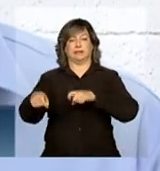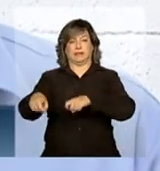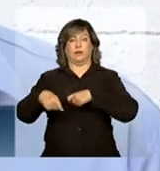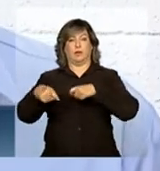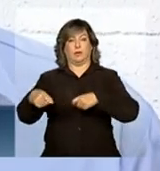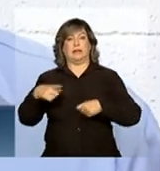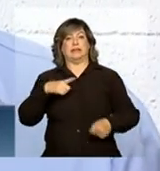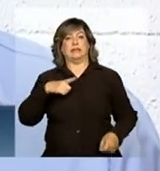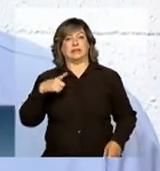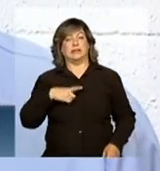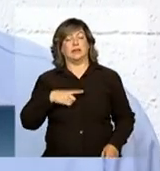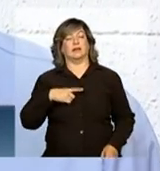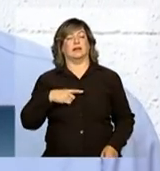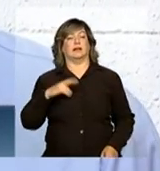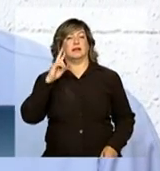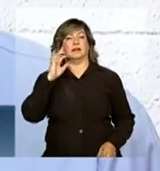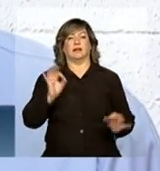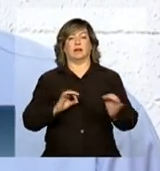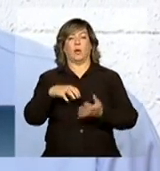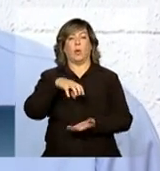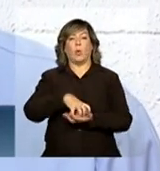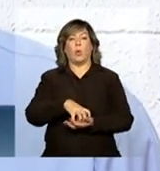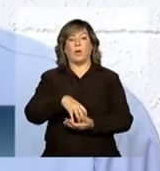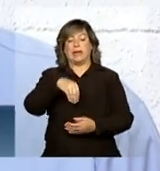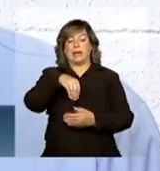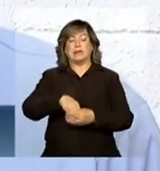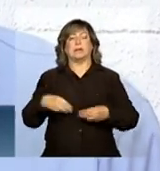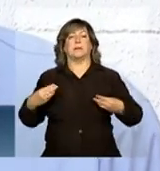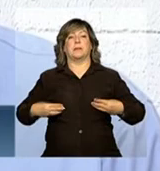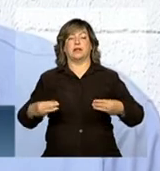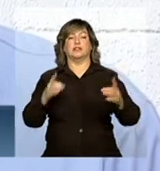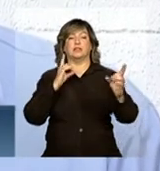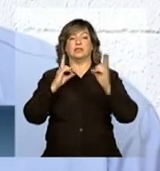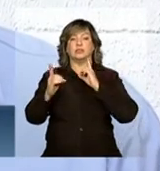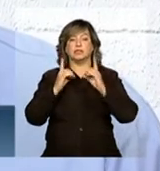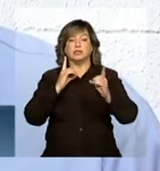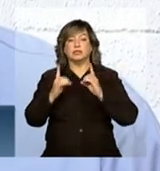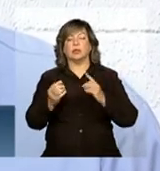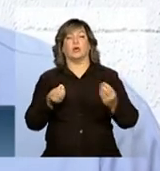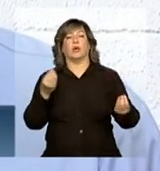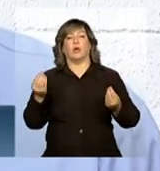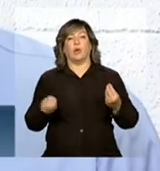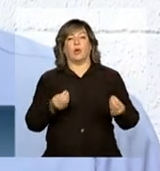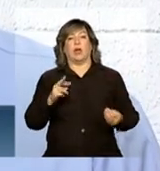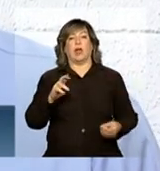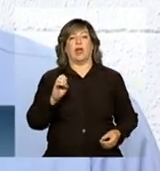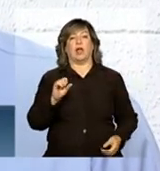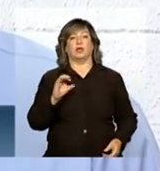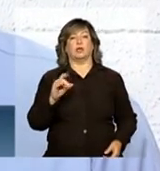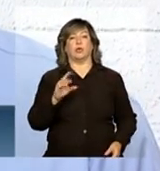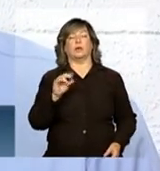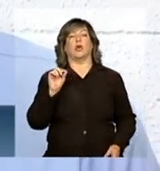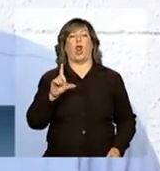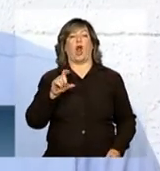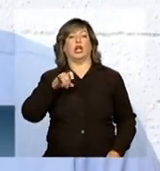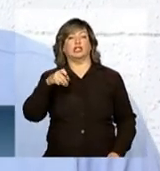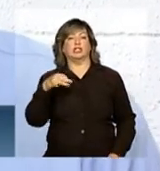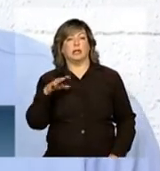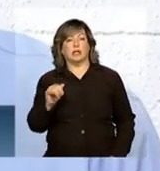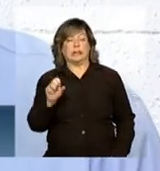liderando o grupo interministerial que discute a resolução pontual de logística. Se você tem uma